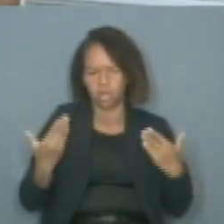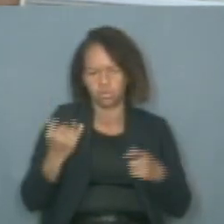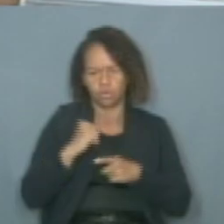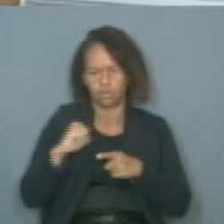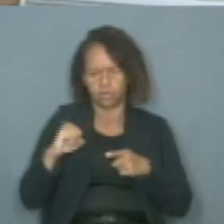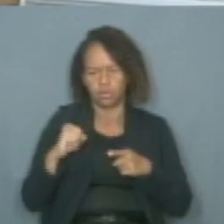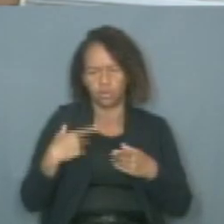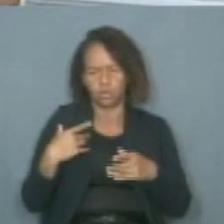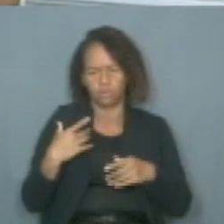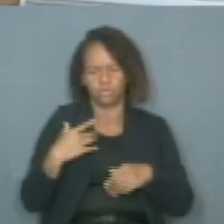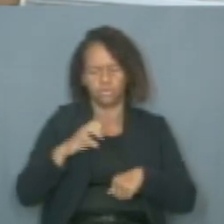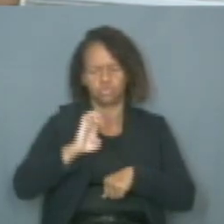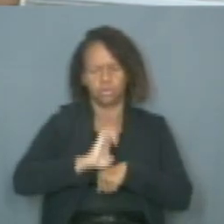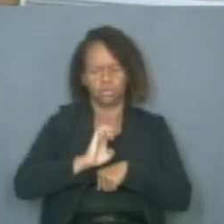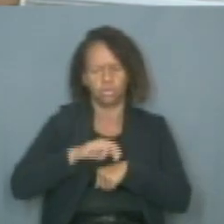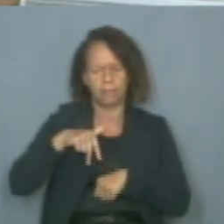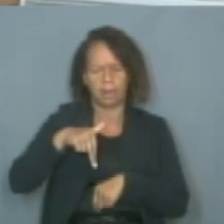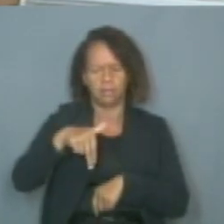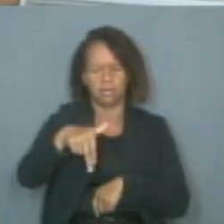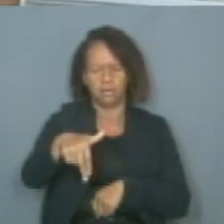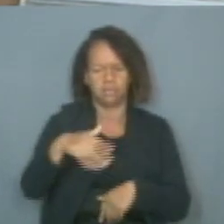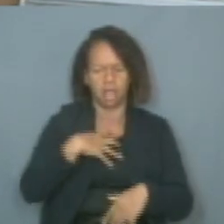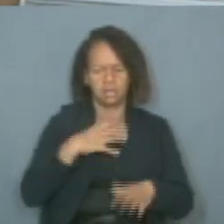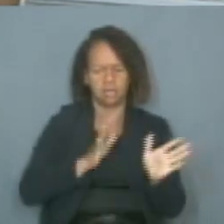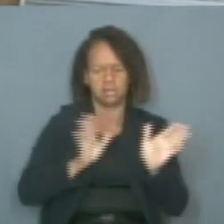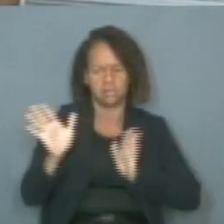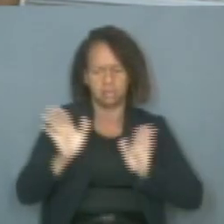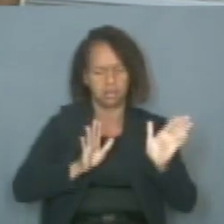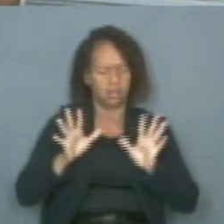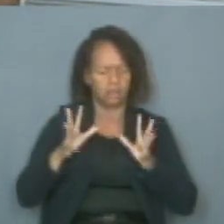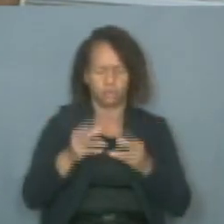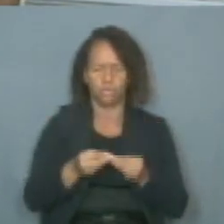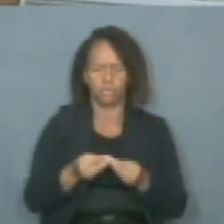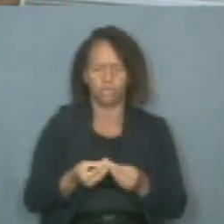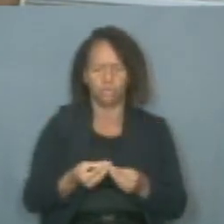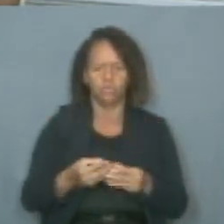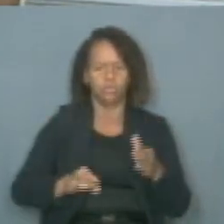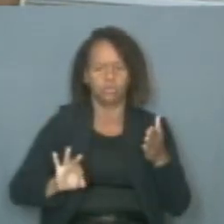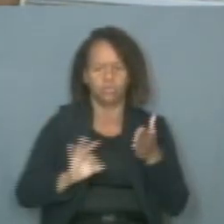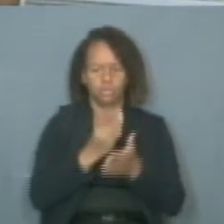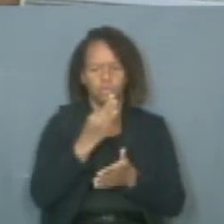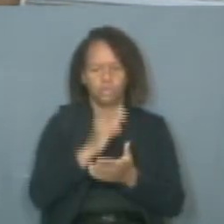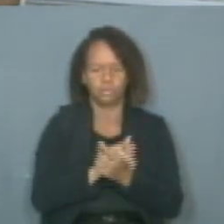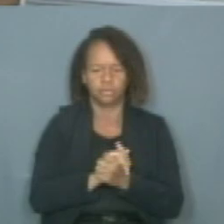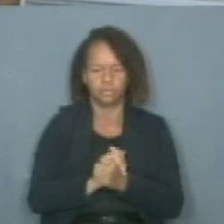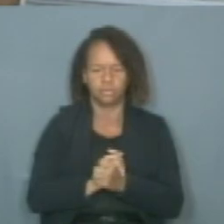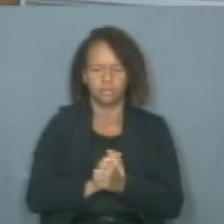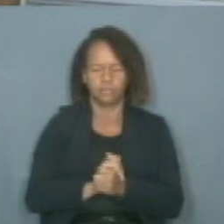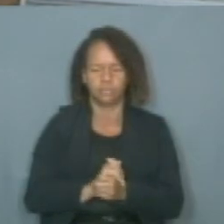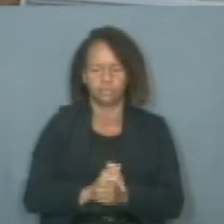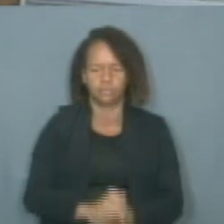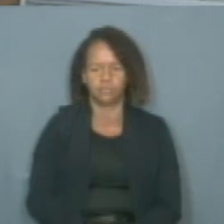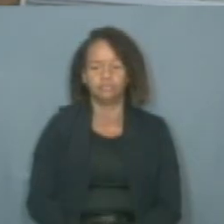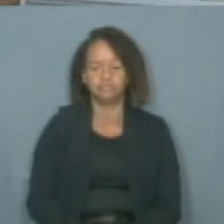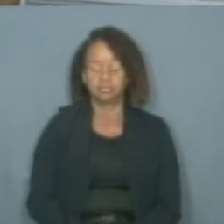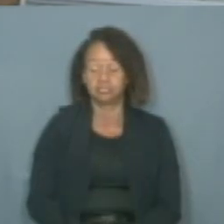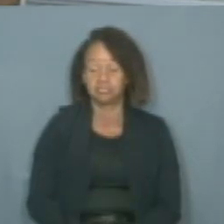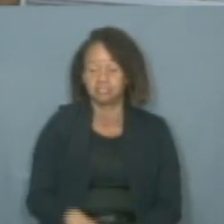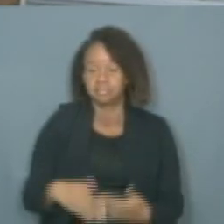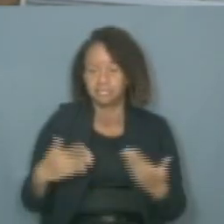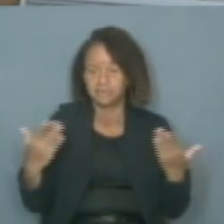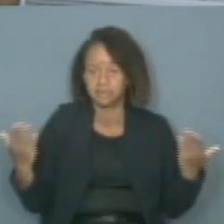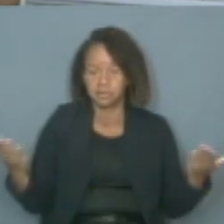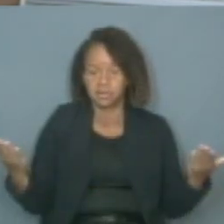defensor, por exemplo, do Estatuto do Pedestre e da acessibilidade de uma maneira geral, sou autor desse estatuto, e